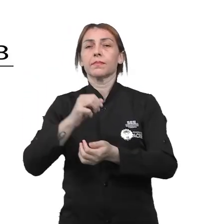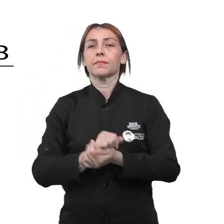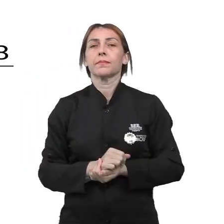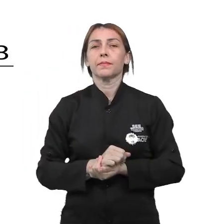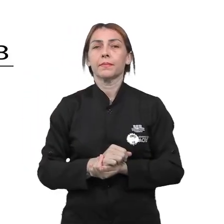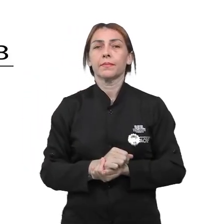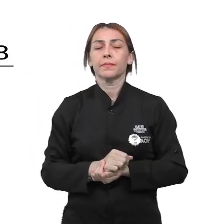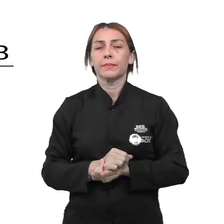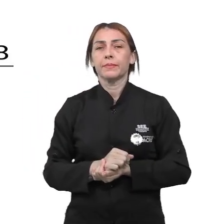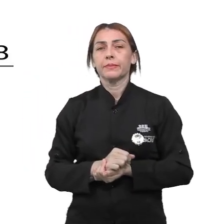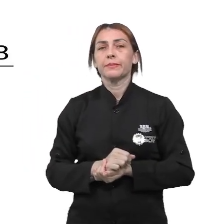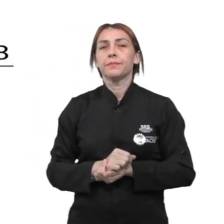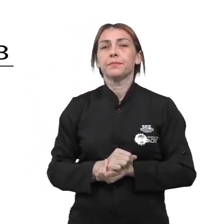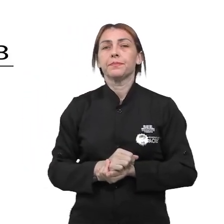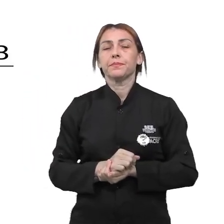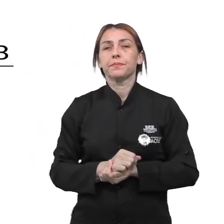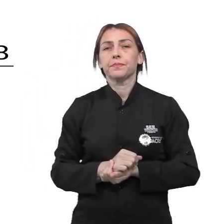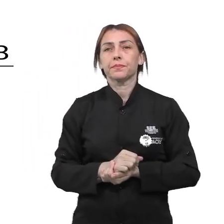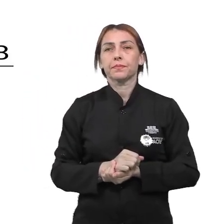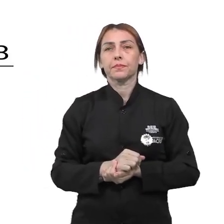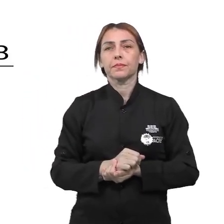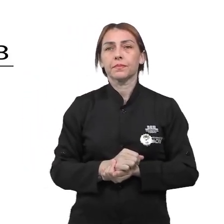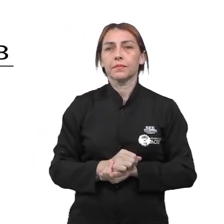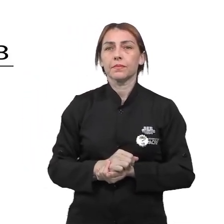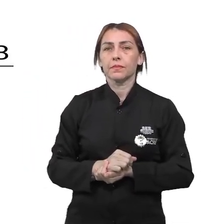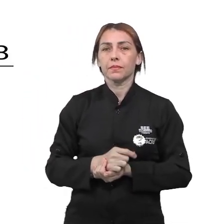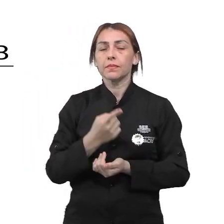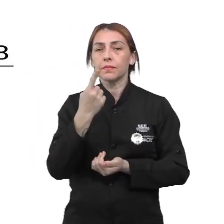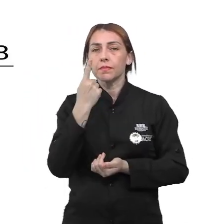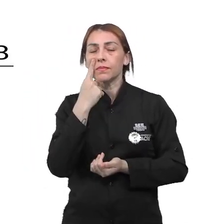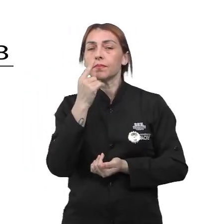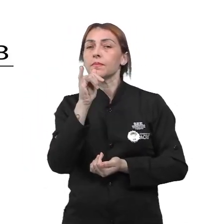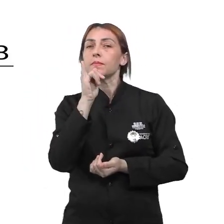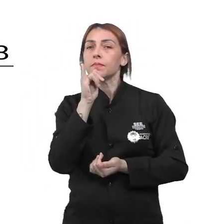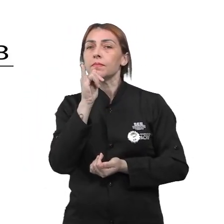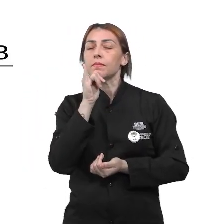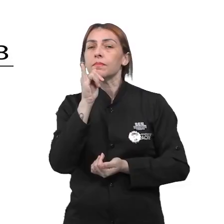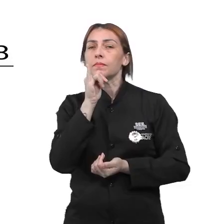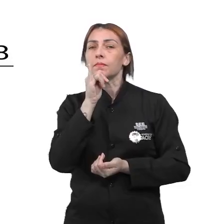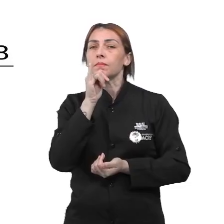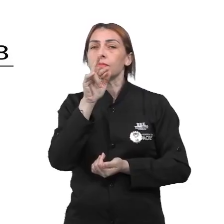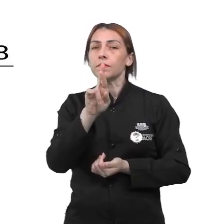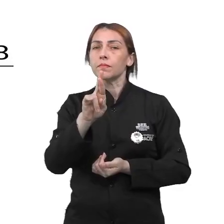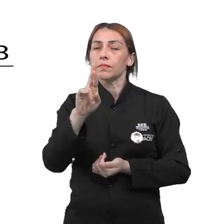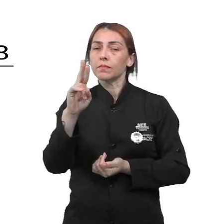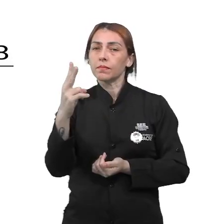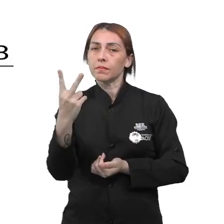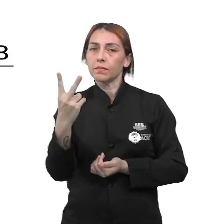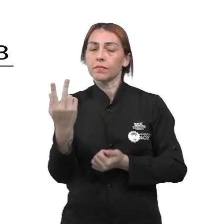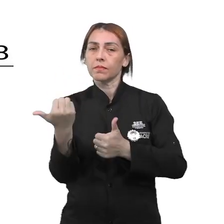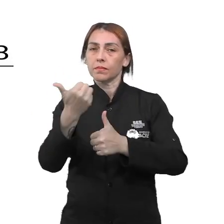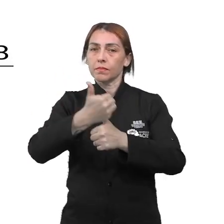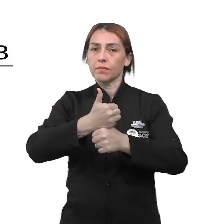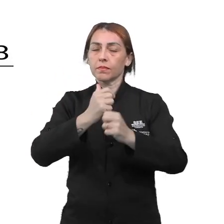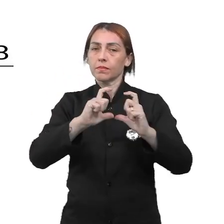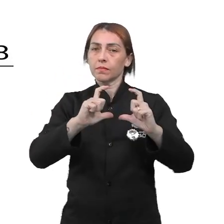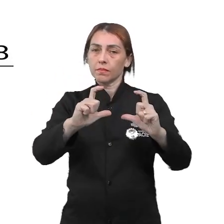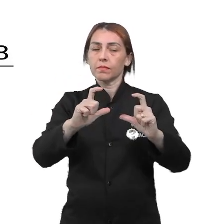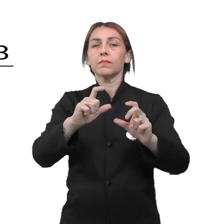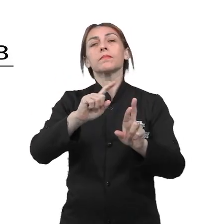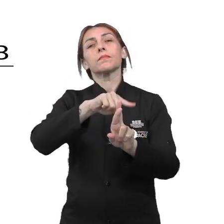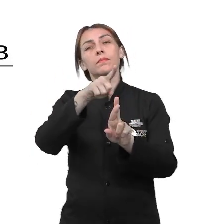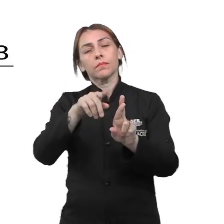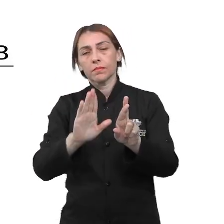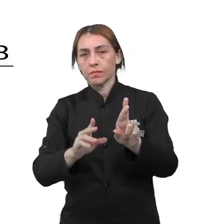Ela aparece mais ou menos assim pra gente, ó. Então, nesse caso, vamos dar uma olhada no exemplo agora com raio 2, ó. Substituindo a fórmula. O π a gente